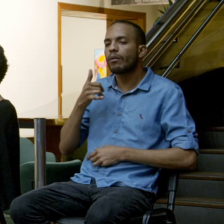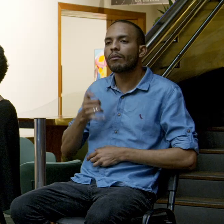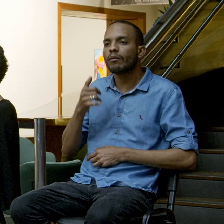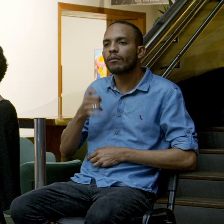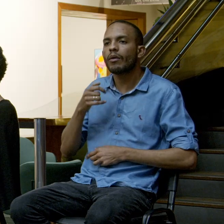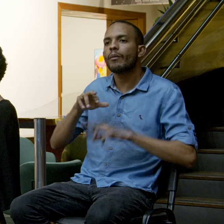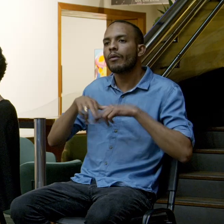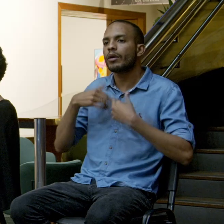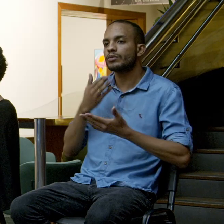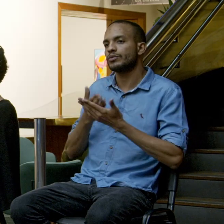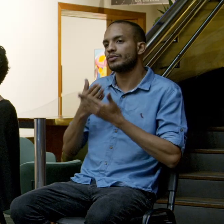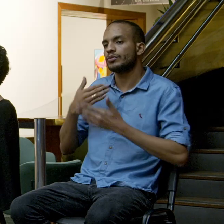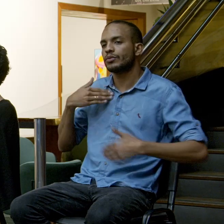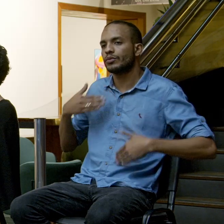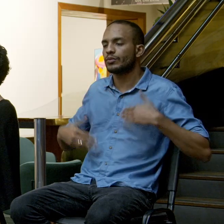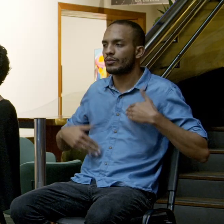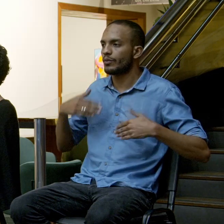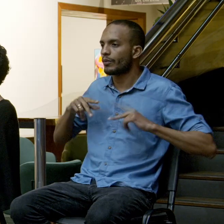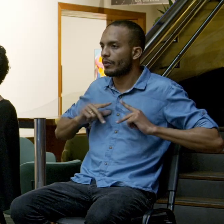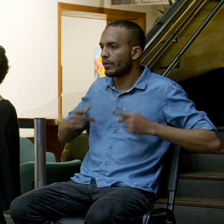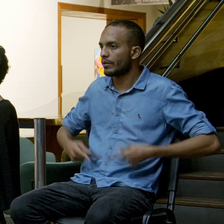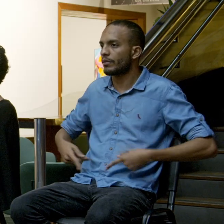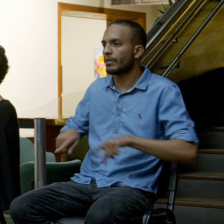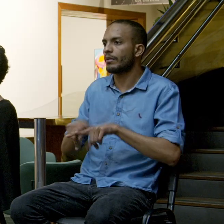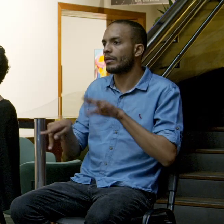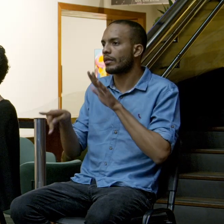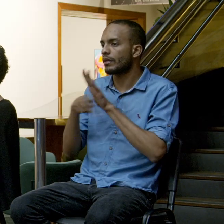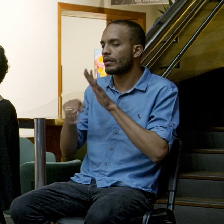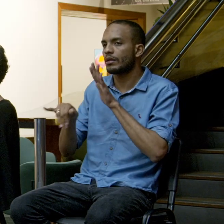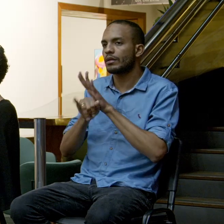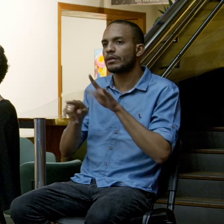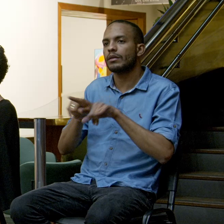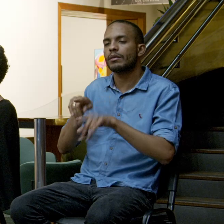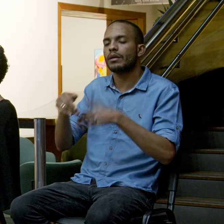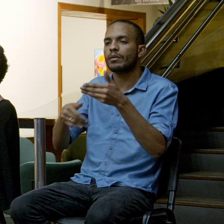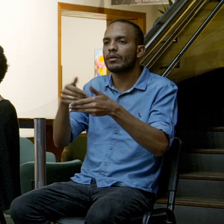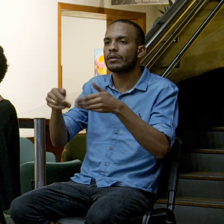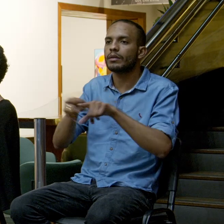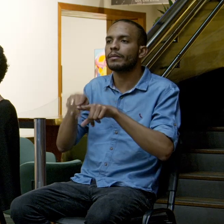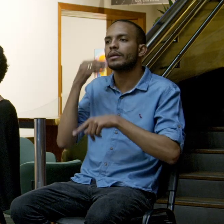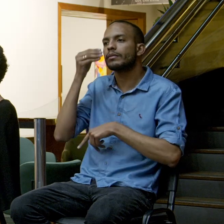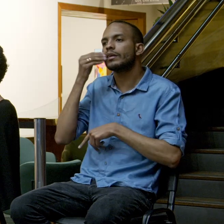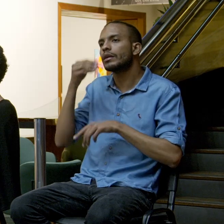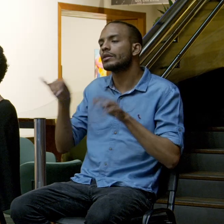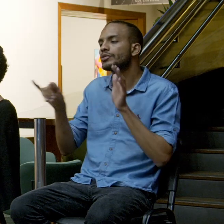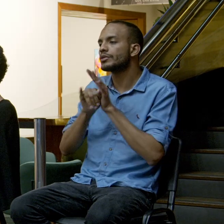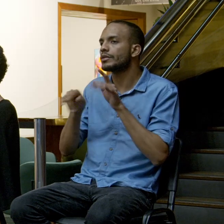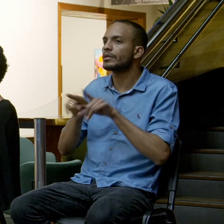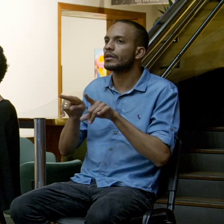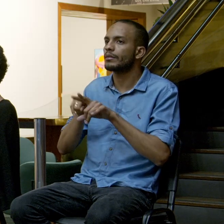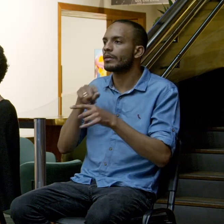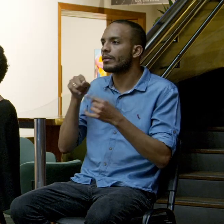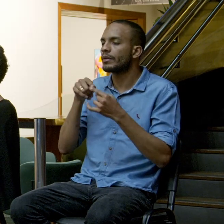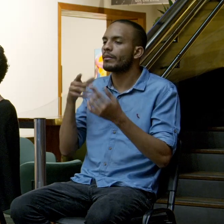A repetição da obra de Maiolino tem uma pulsão de identidade. Trata-se de um processo, de uma experiência de identidade com o hibridismo